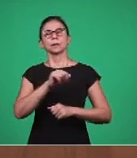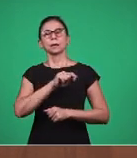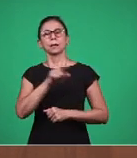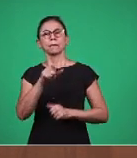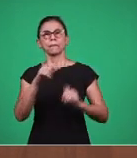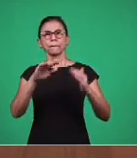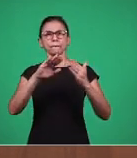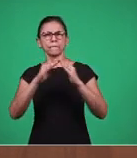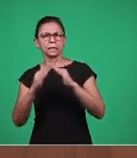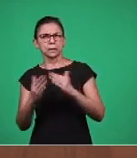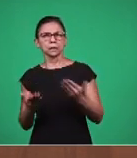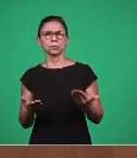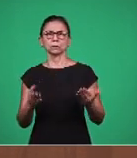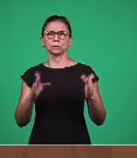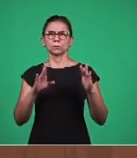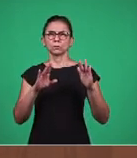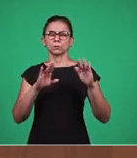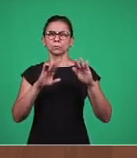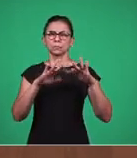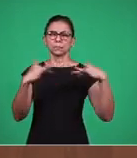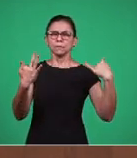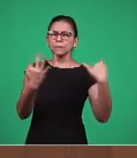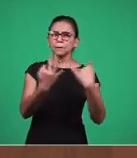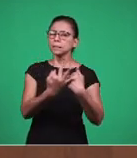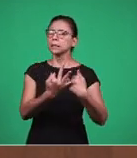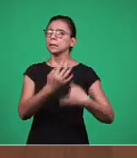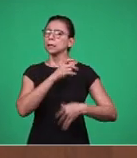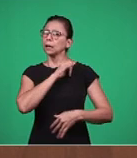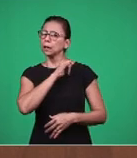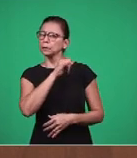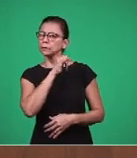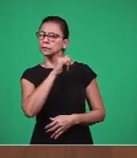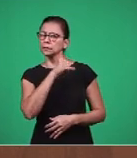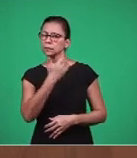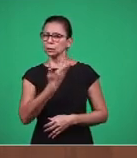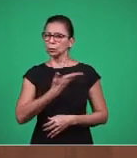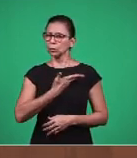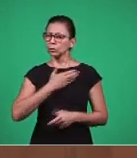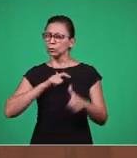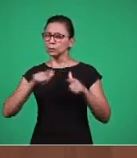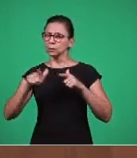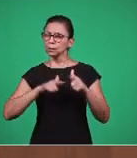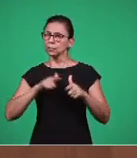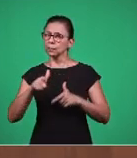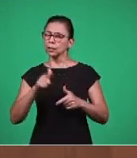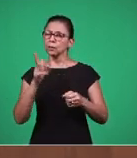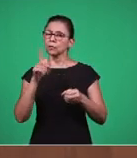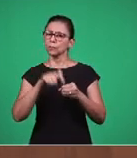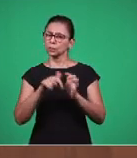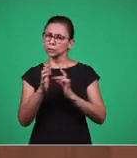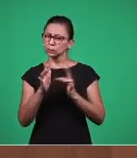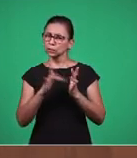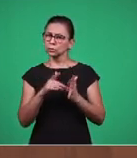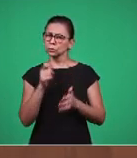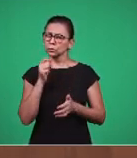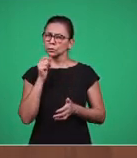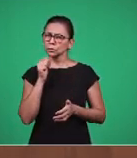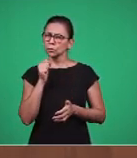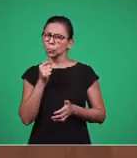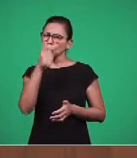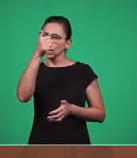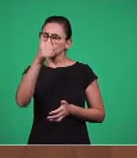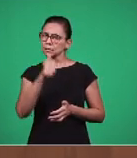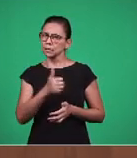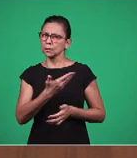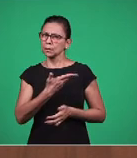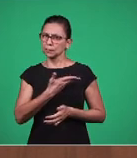aos nossos parentes, aos nossos colegas de repartição, aos nossos amigos,